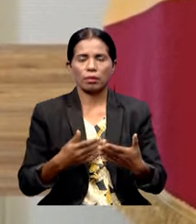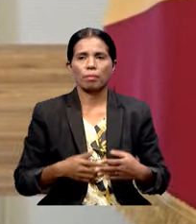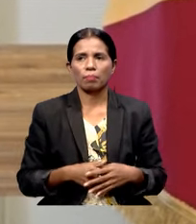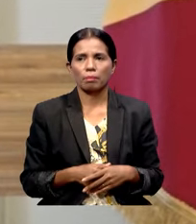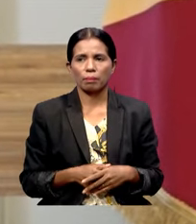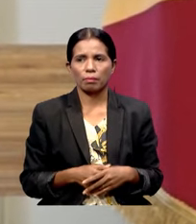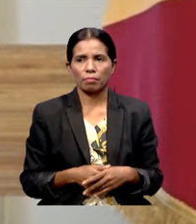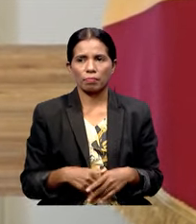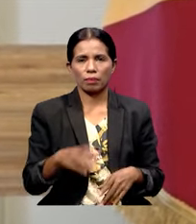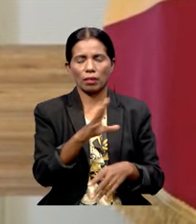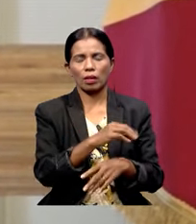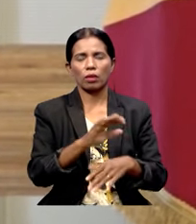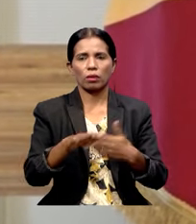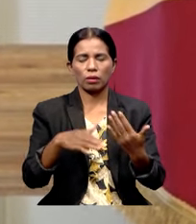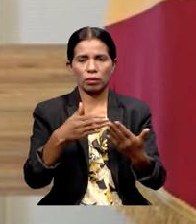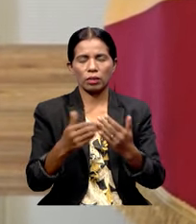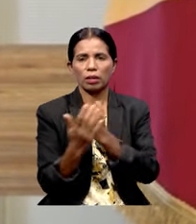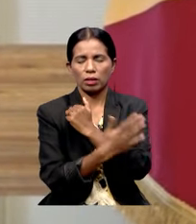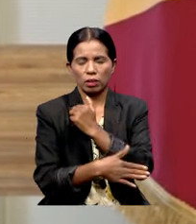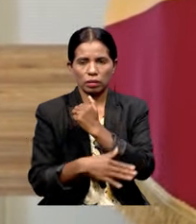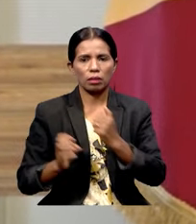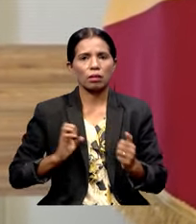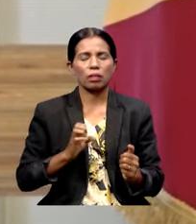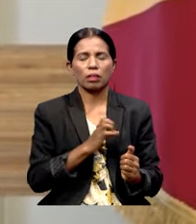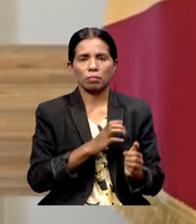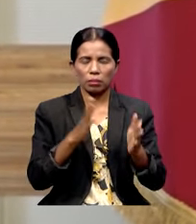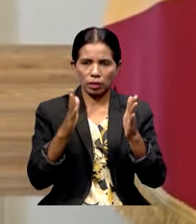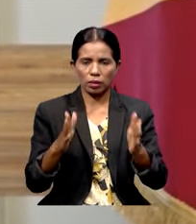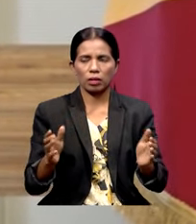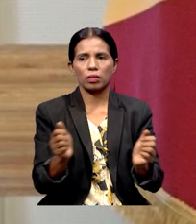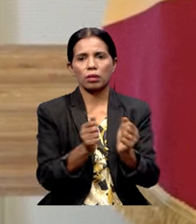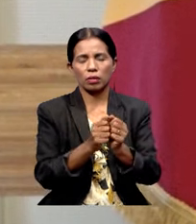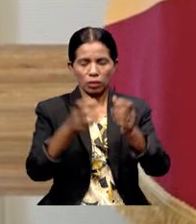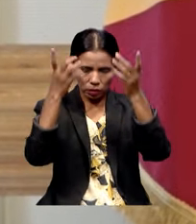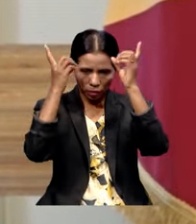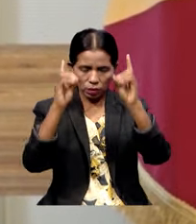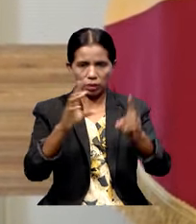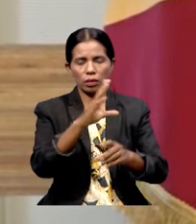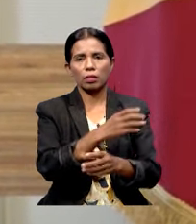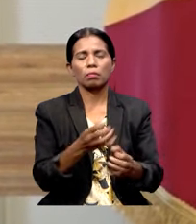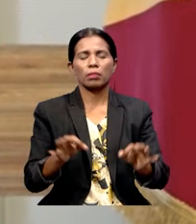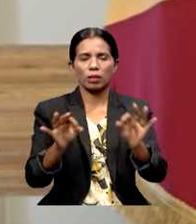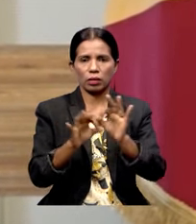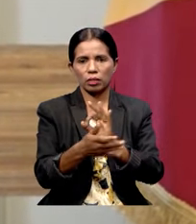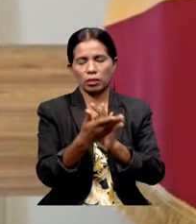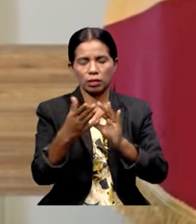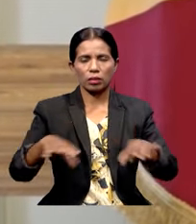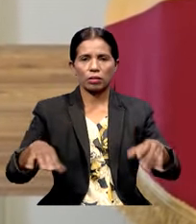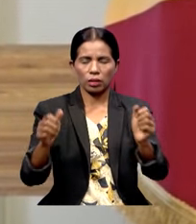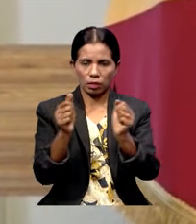que em cada país, cada embaixada, nós definimos como prioridades em termos das